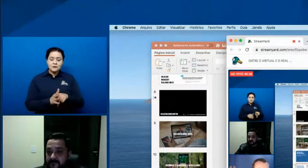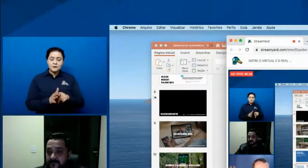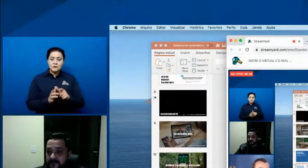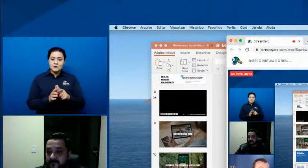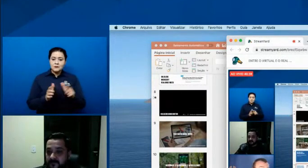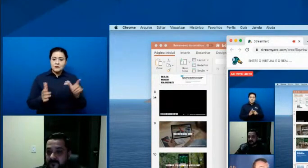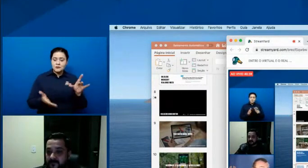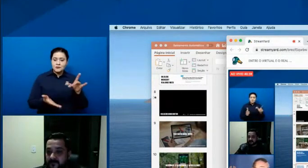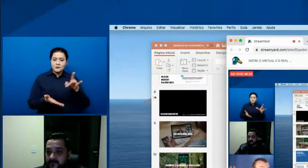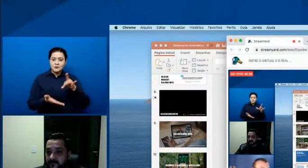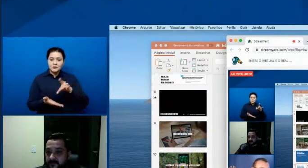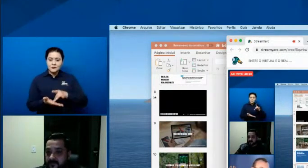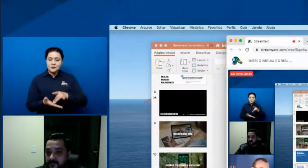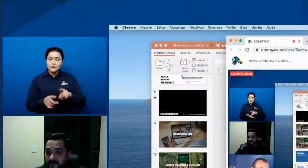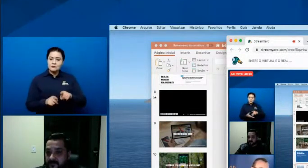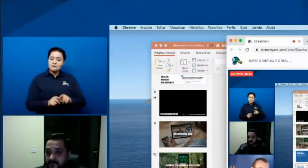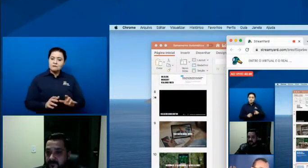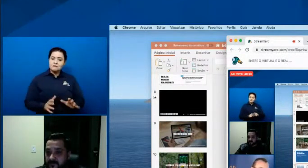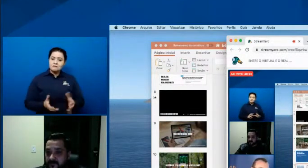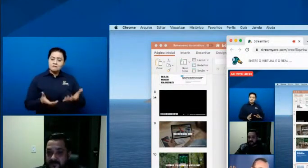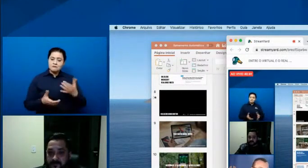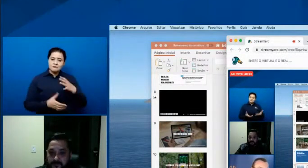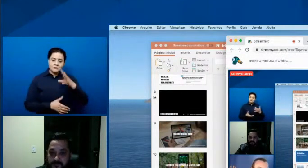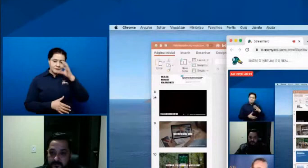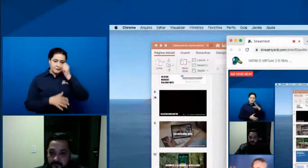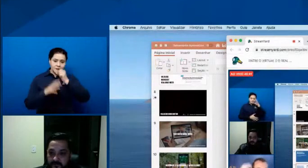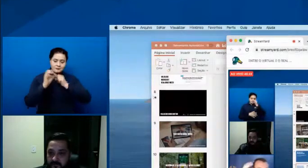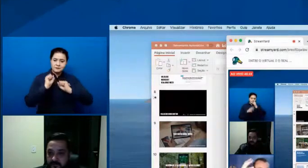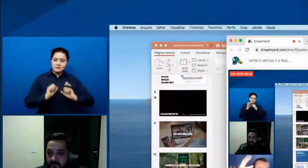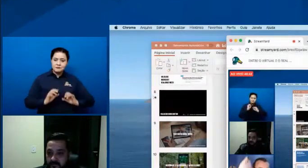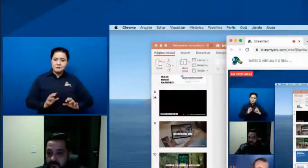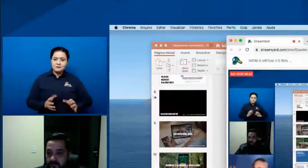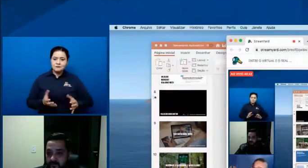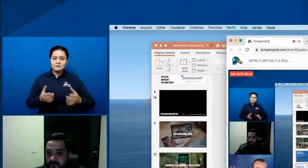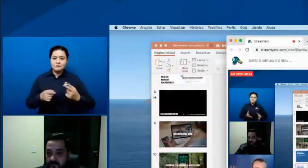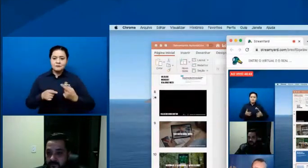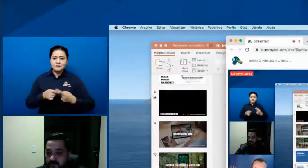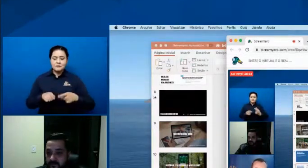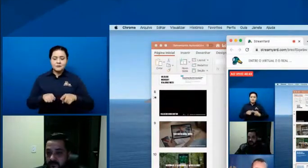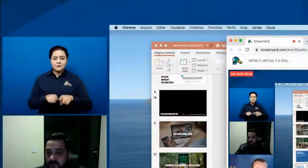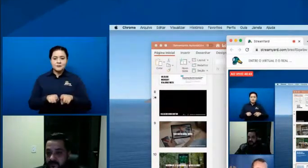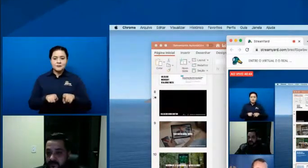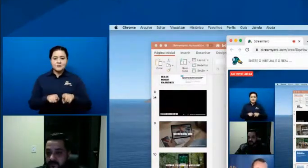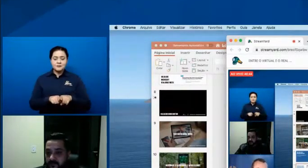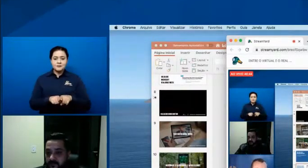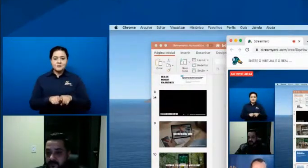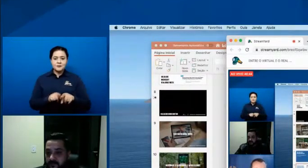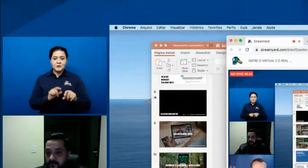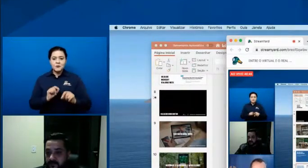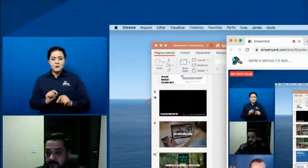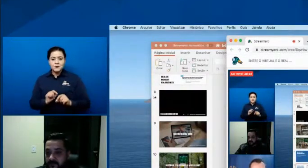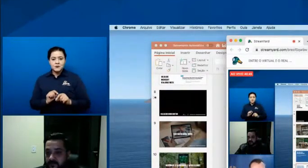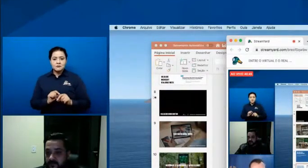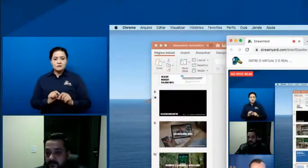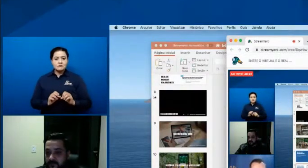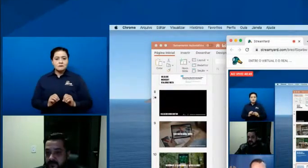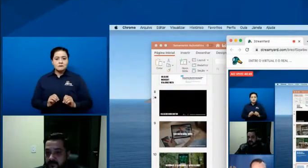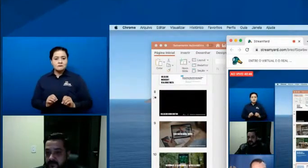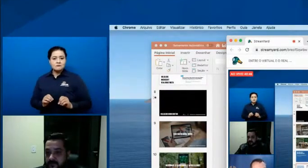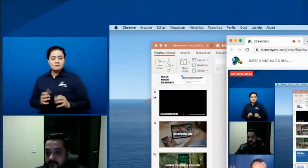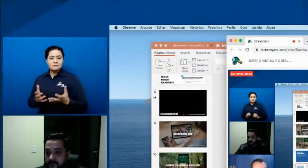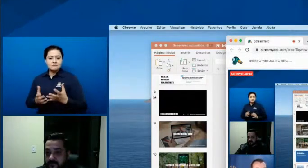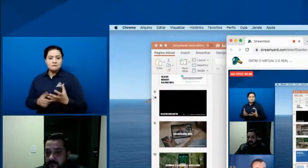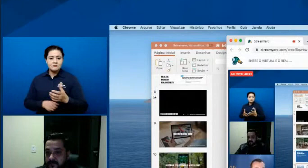alunos. Isso estimula a aprendizagem, né? Isso estimula muito, você, né? Você instiga o aluno, né?